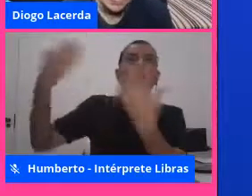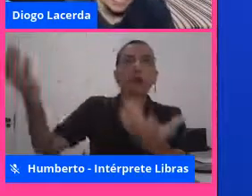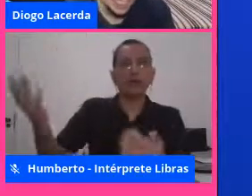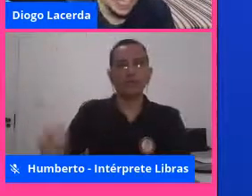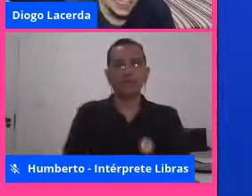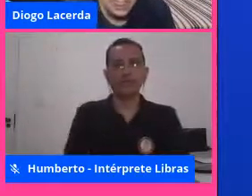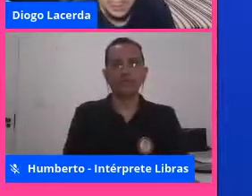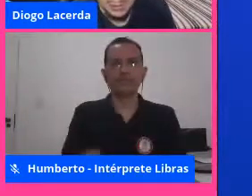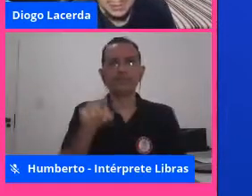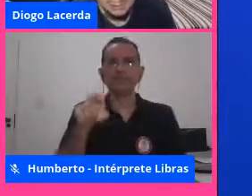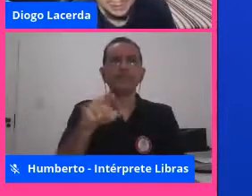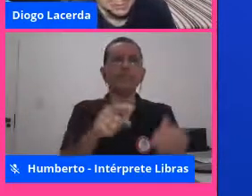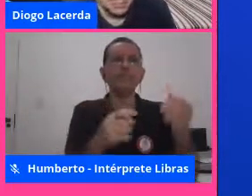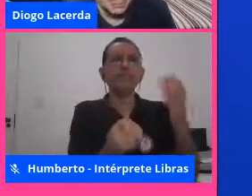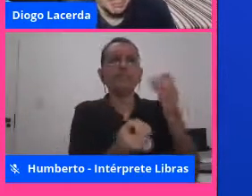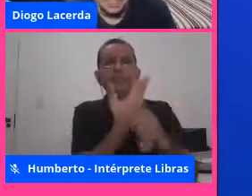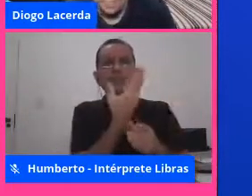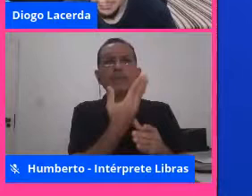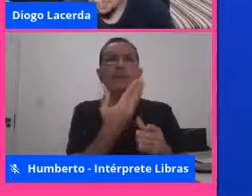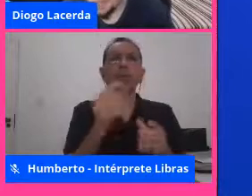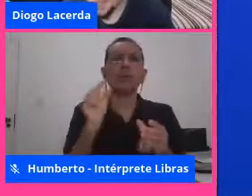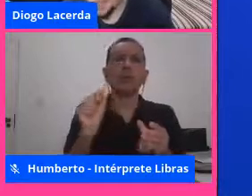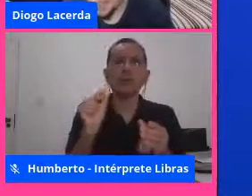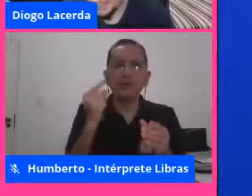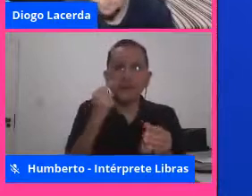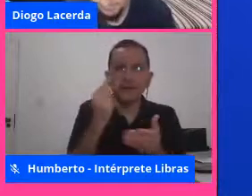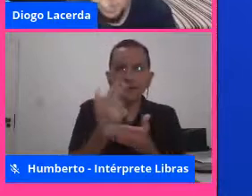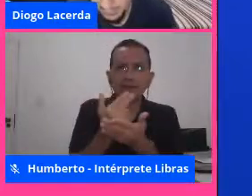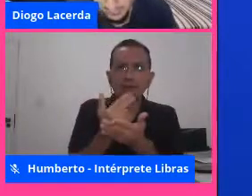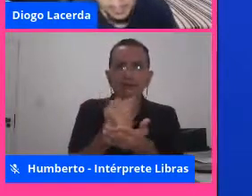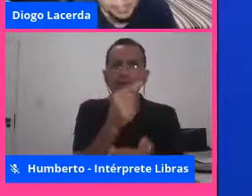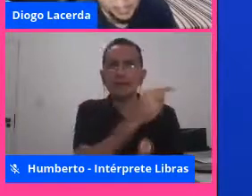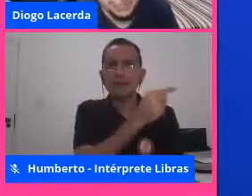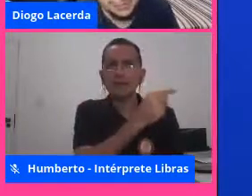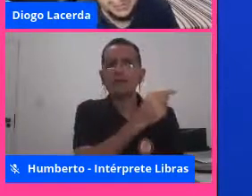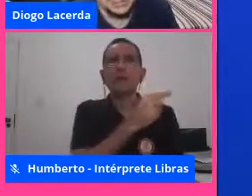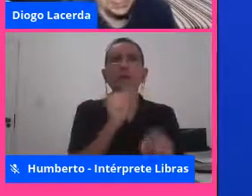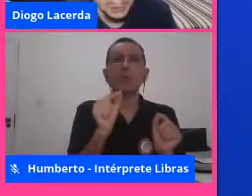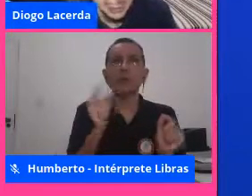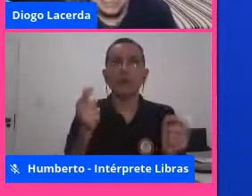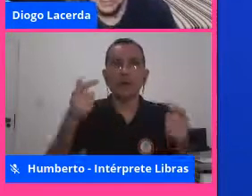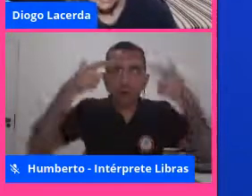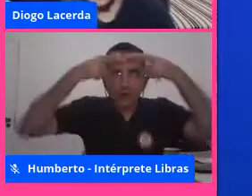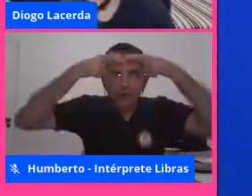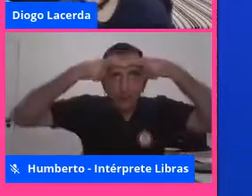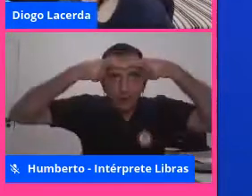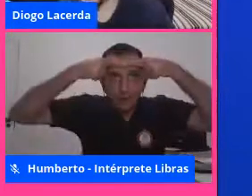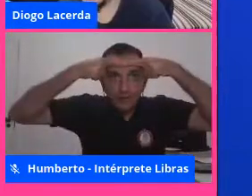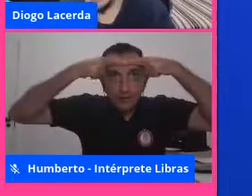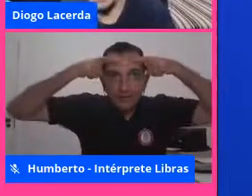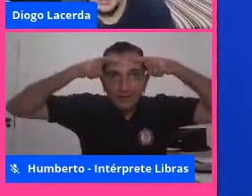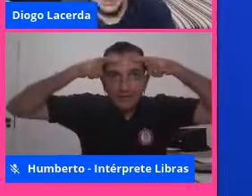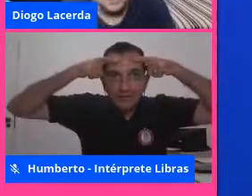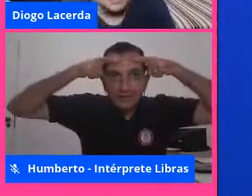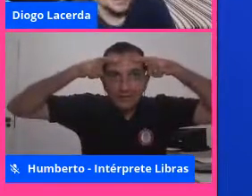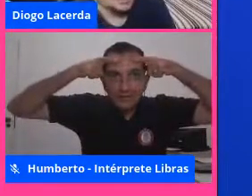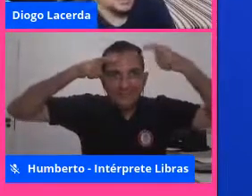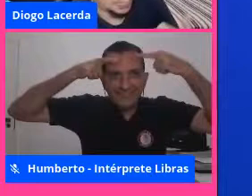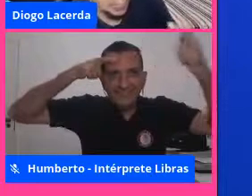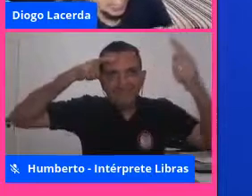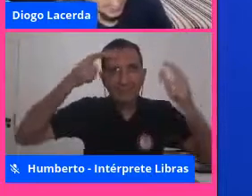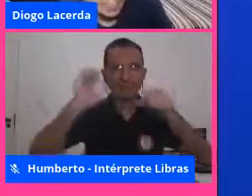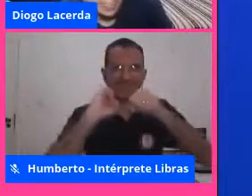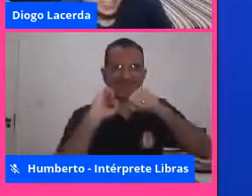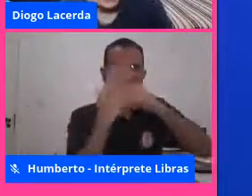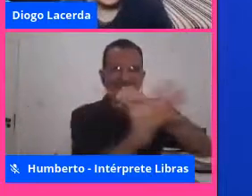facial, é um shield face, que é utilizado, que foi feito pelo Prusa, que está sendo utilizado agora na época de pandemia